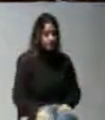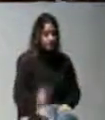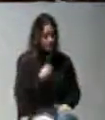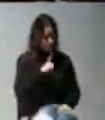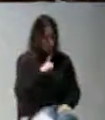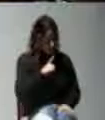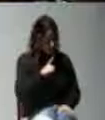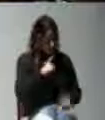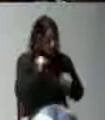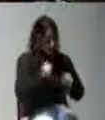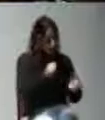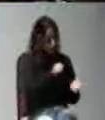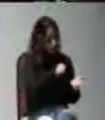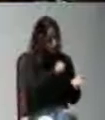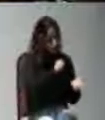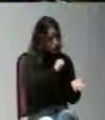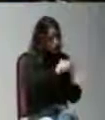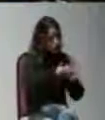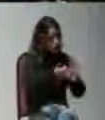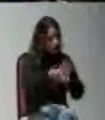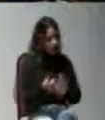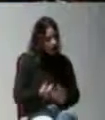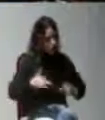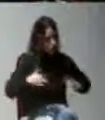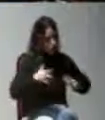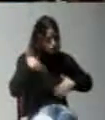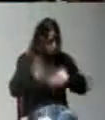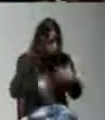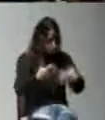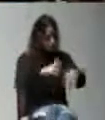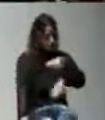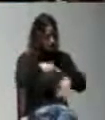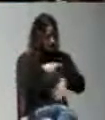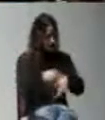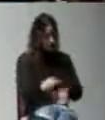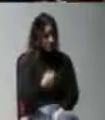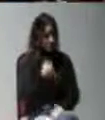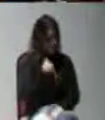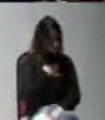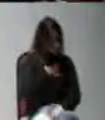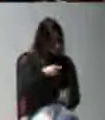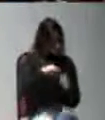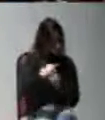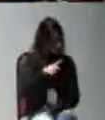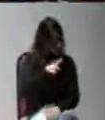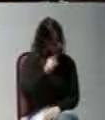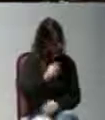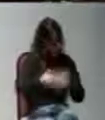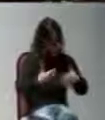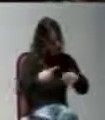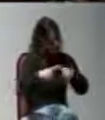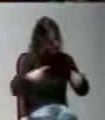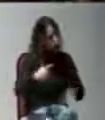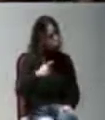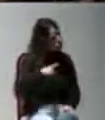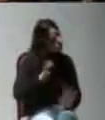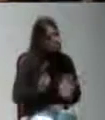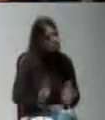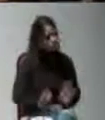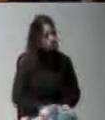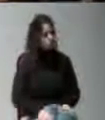tentam varrer do país todos os avanços conquistados, poucos na minha perspectiva, mas sempre avanços.